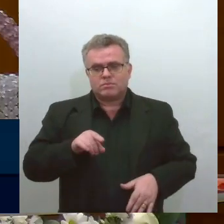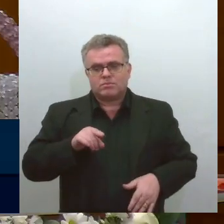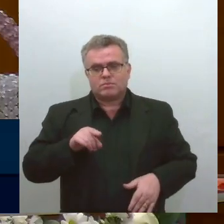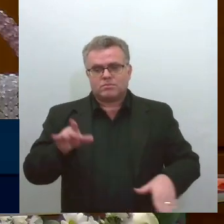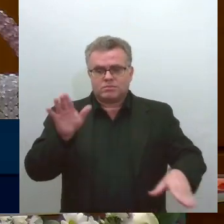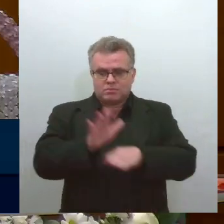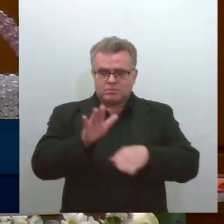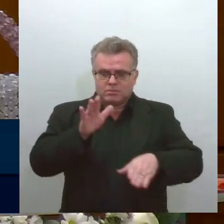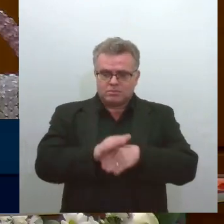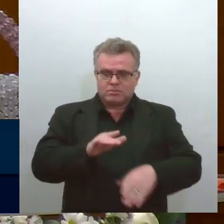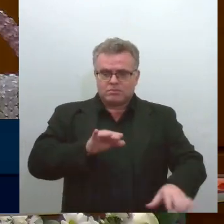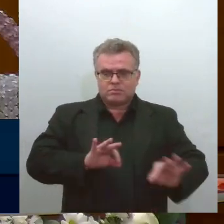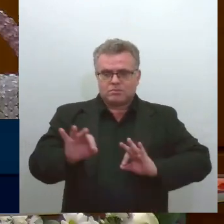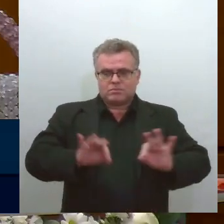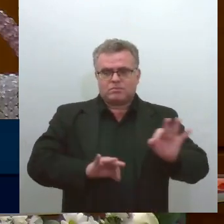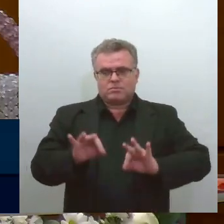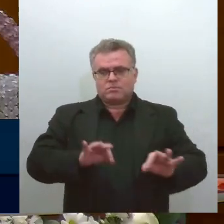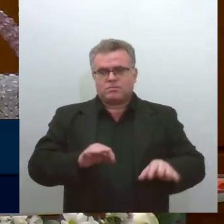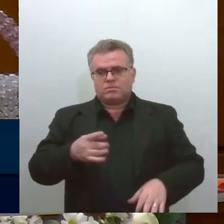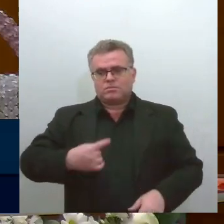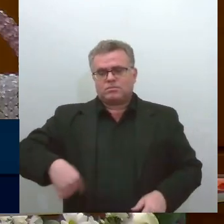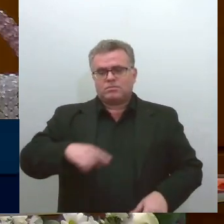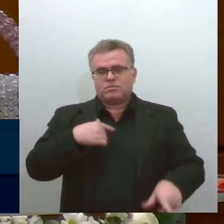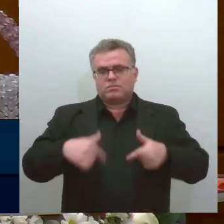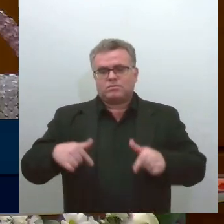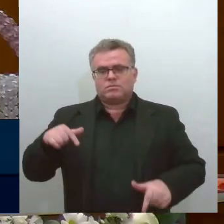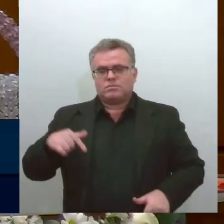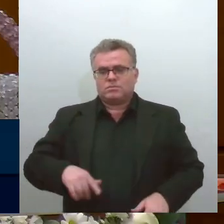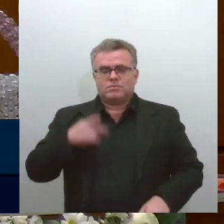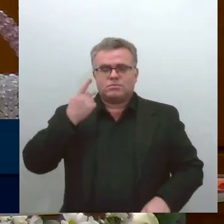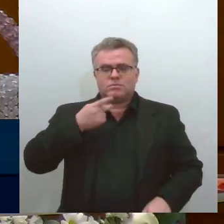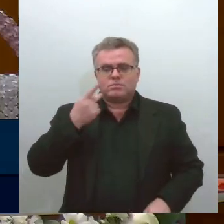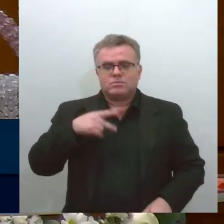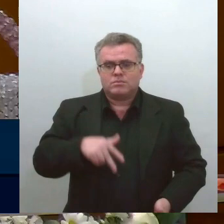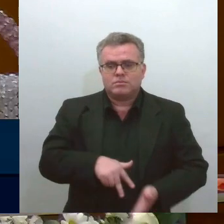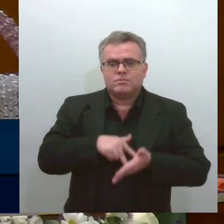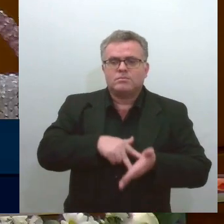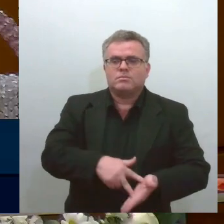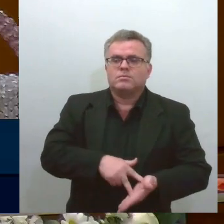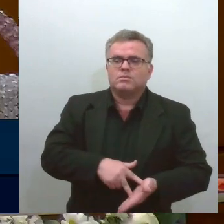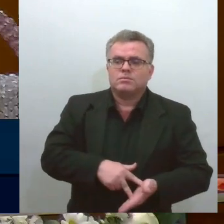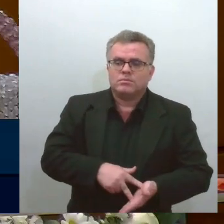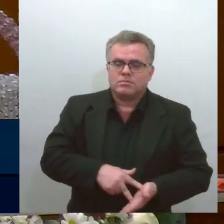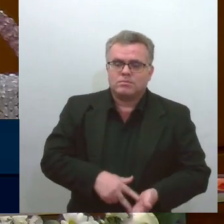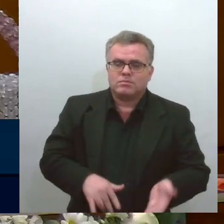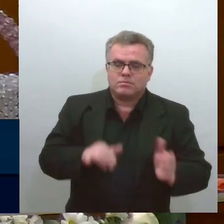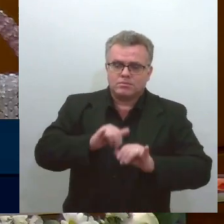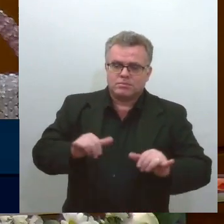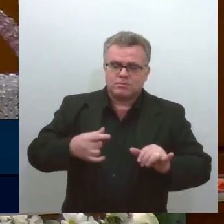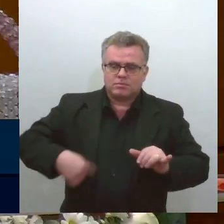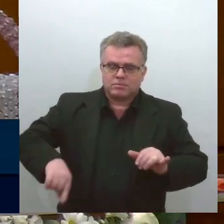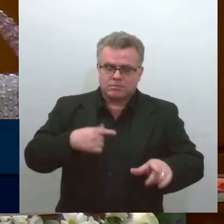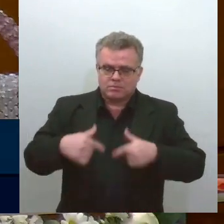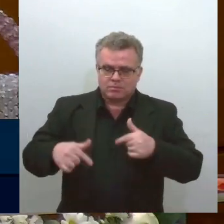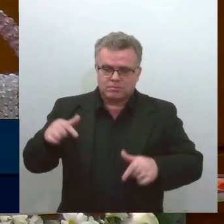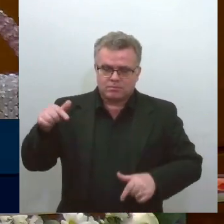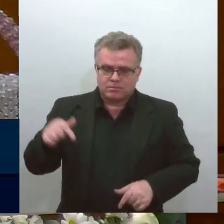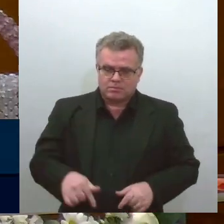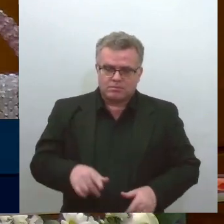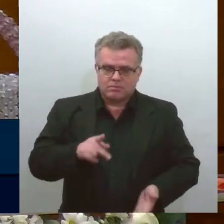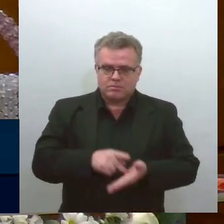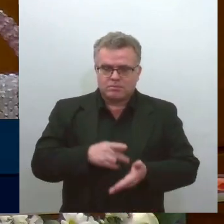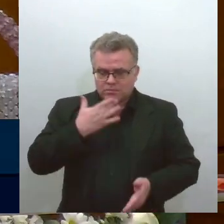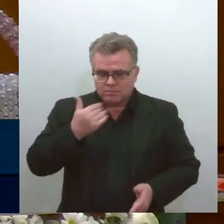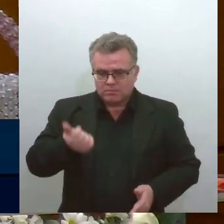atuação política, em poder ver formas de divulgar nossa atuação de forma melhor. Também saudar e